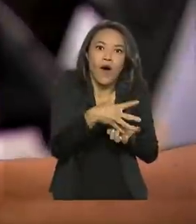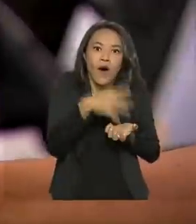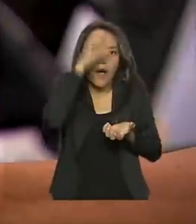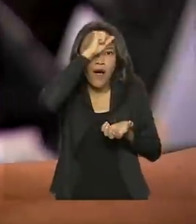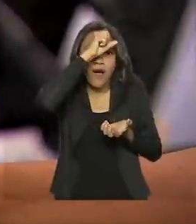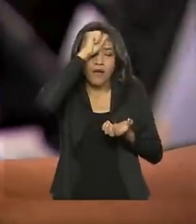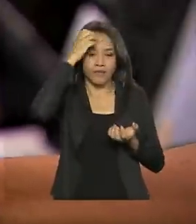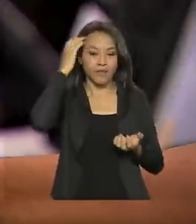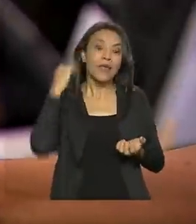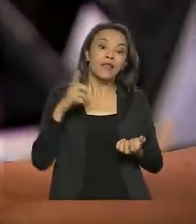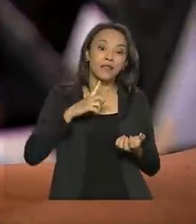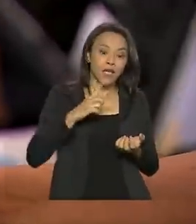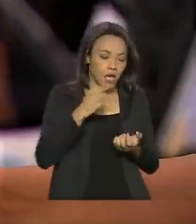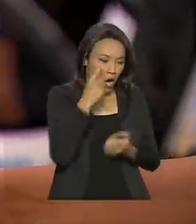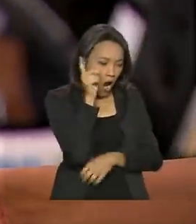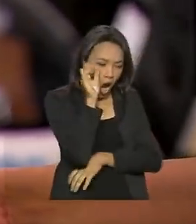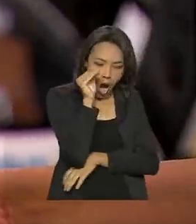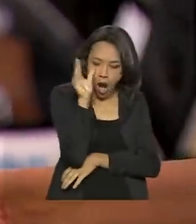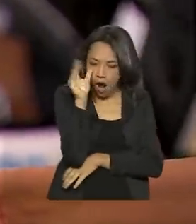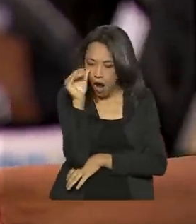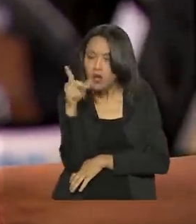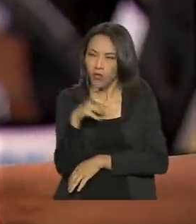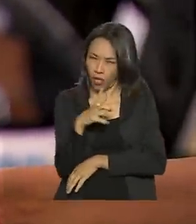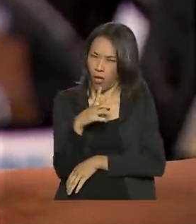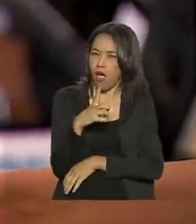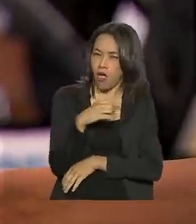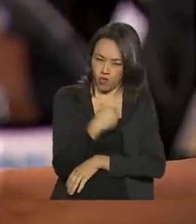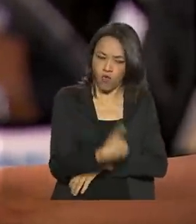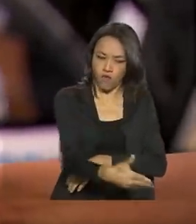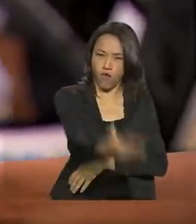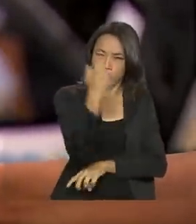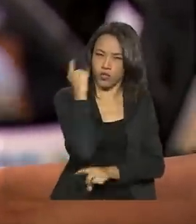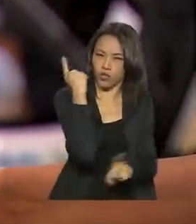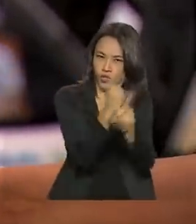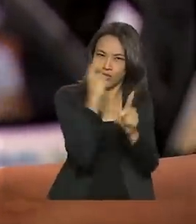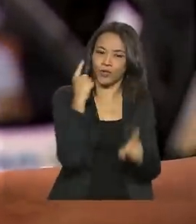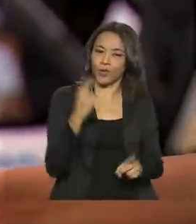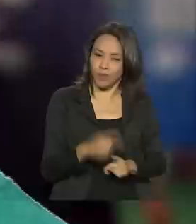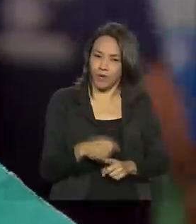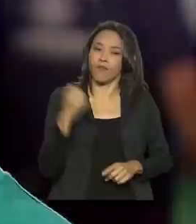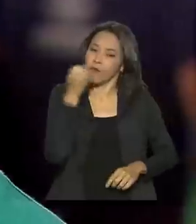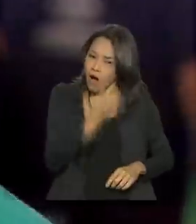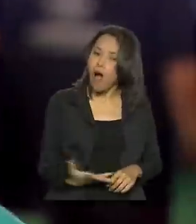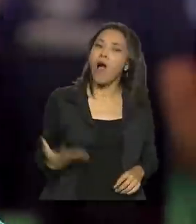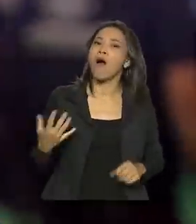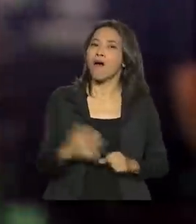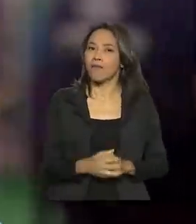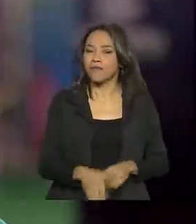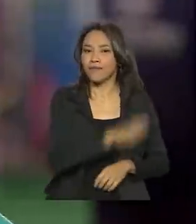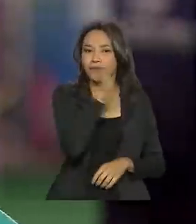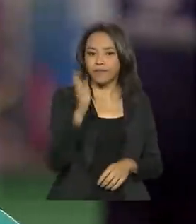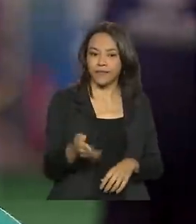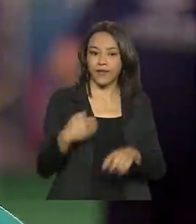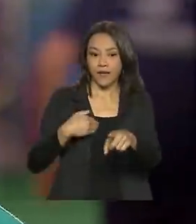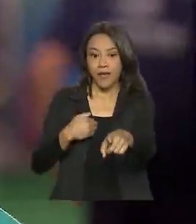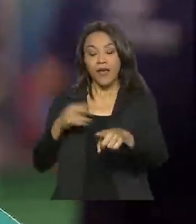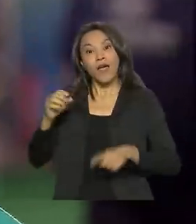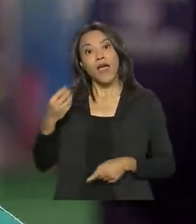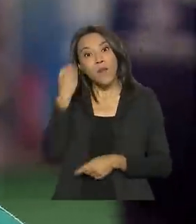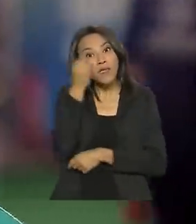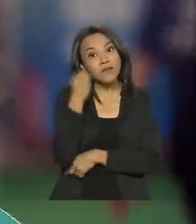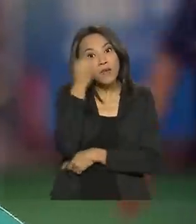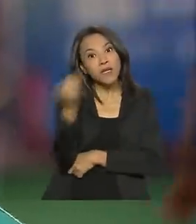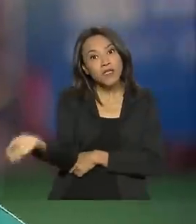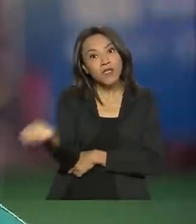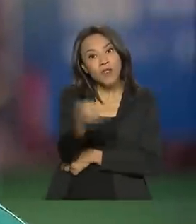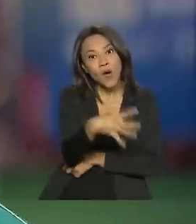Muitas curiosidades que eu ainda tenho, que eu ainda vou descobrir, valeu muito a pena. É uma experiência muito nova, por conta